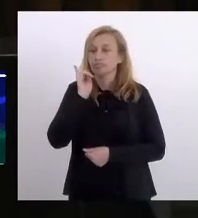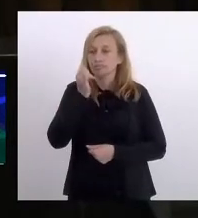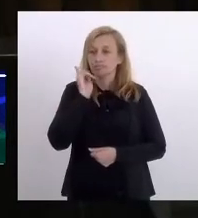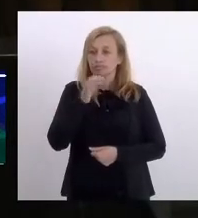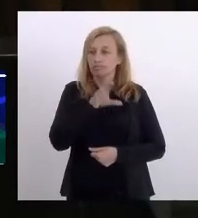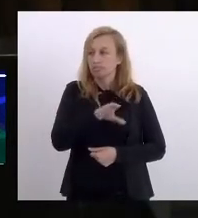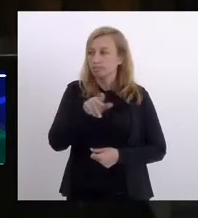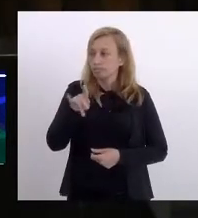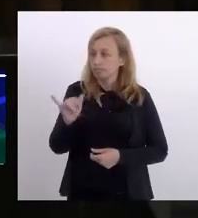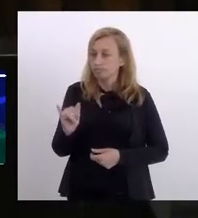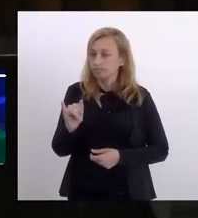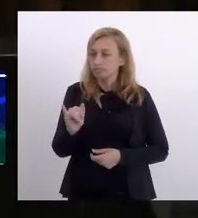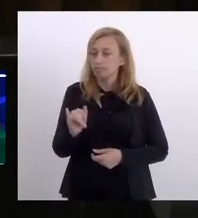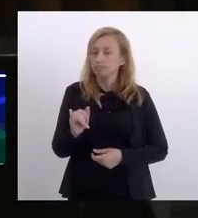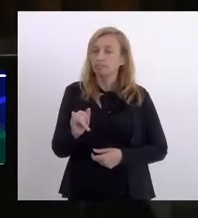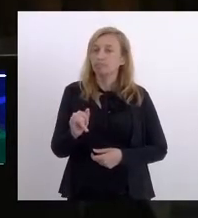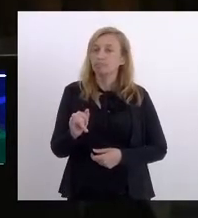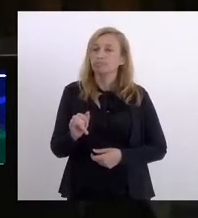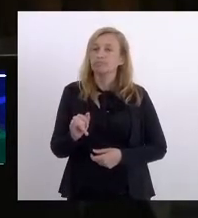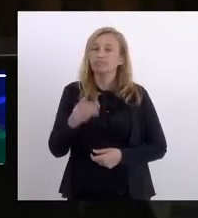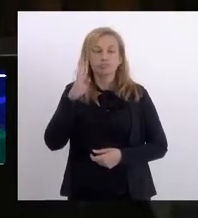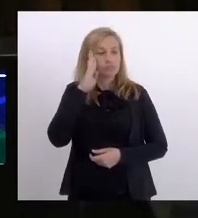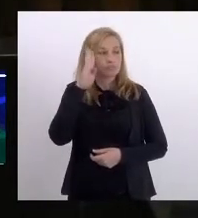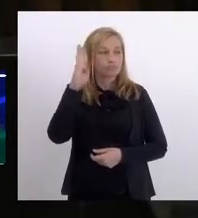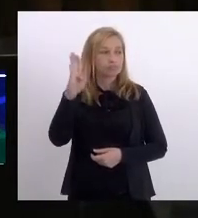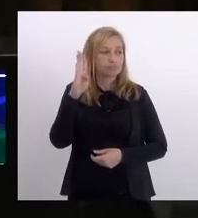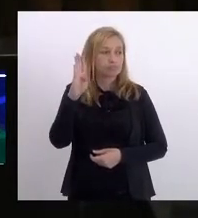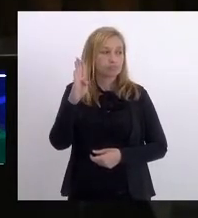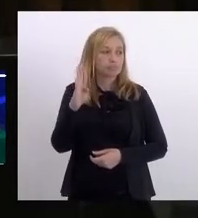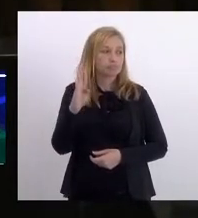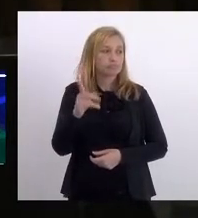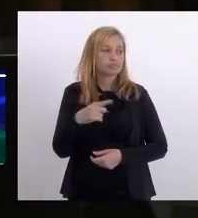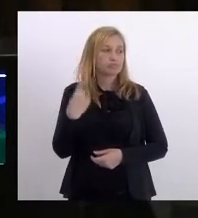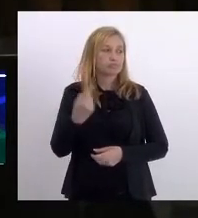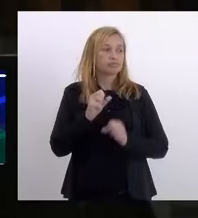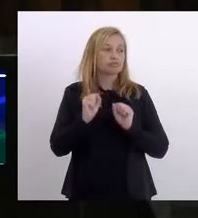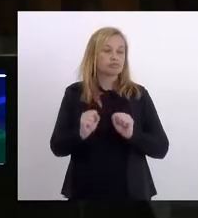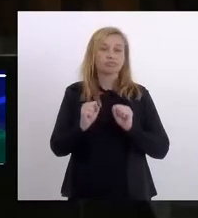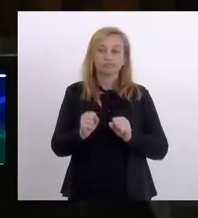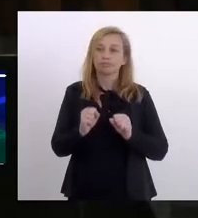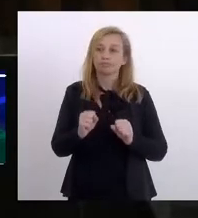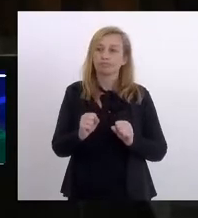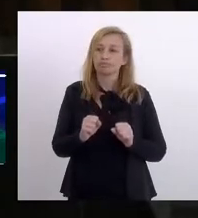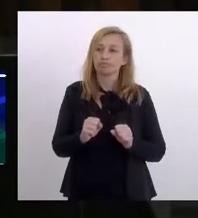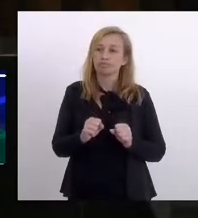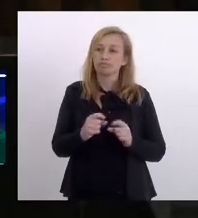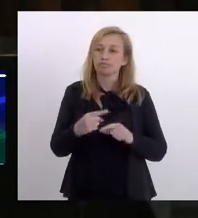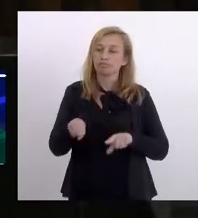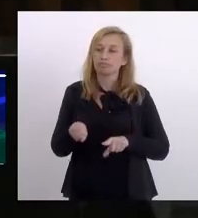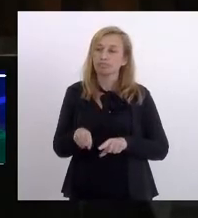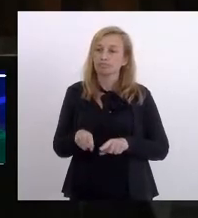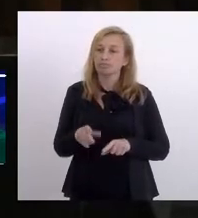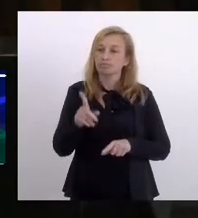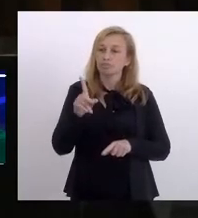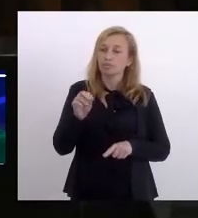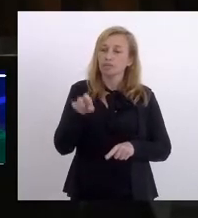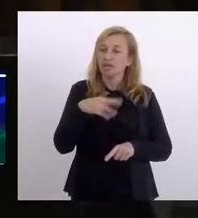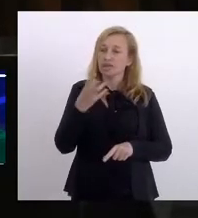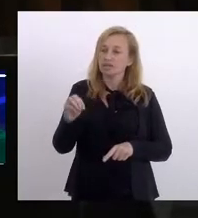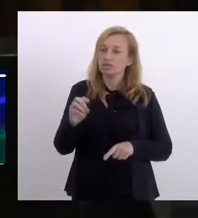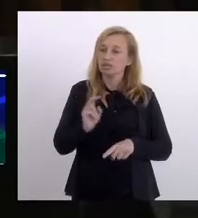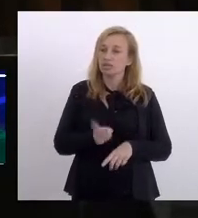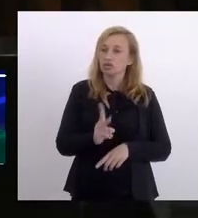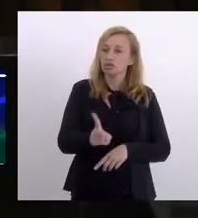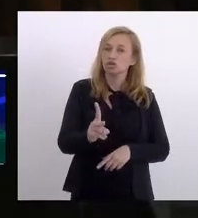dessa CPI é um instrumento fundamental para que a gente possa enfrentar essa operação que